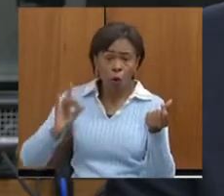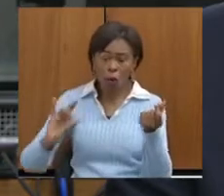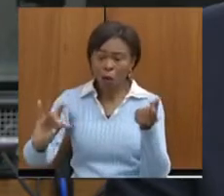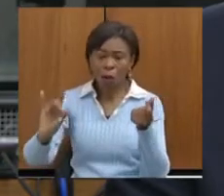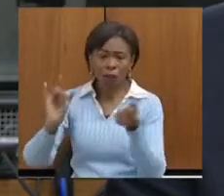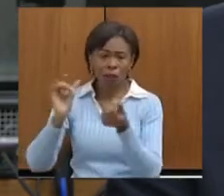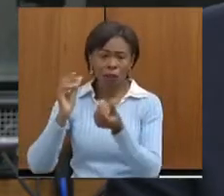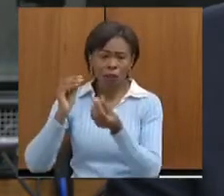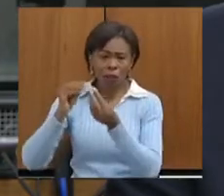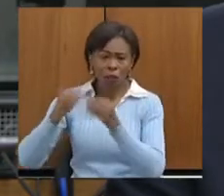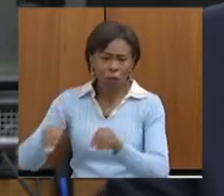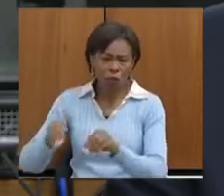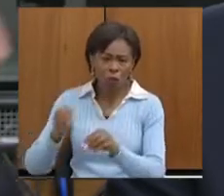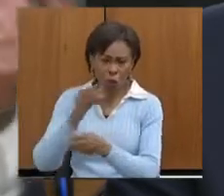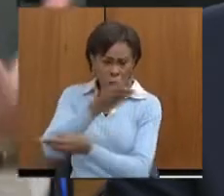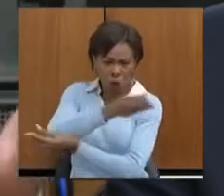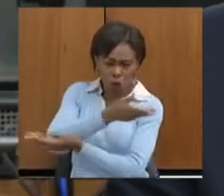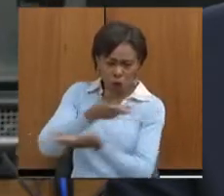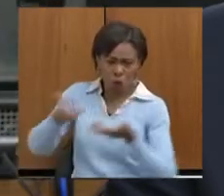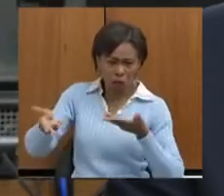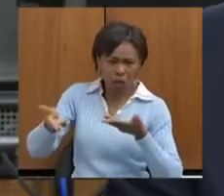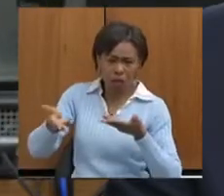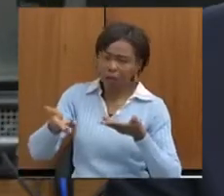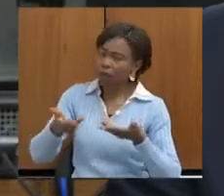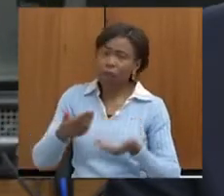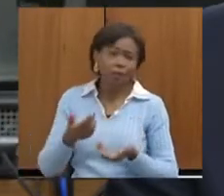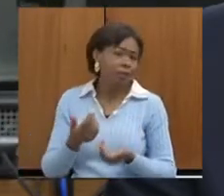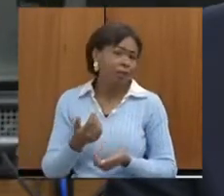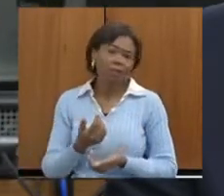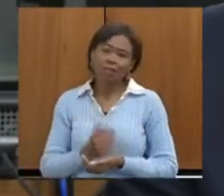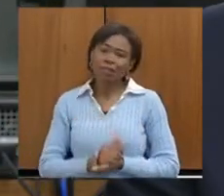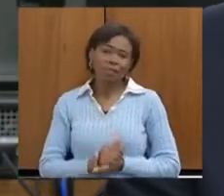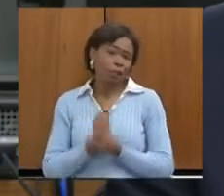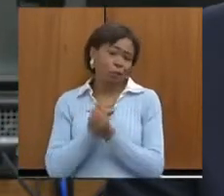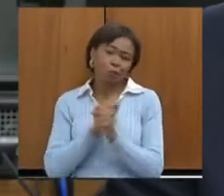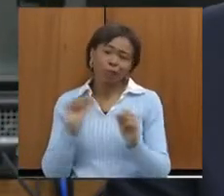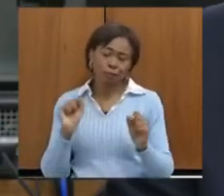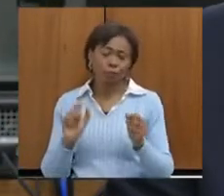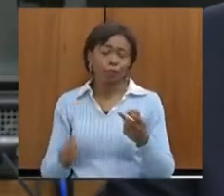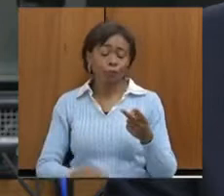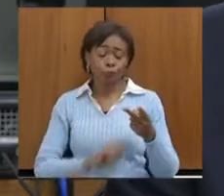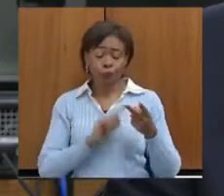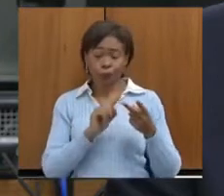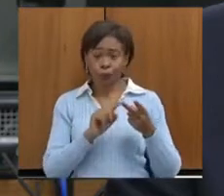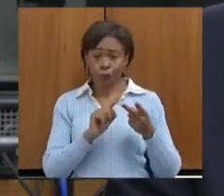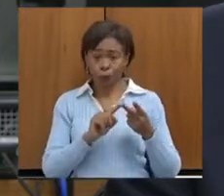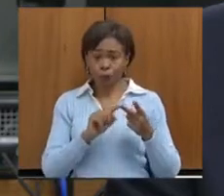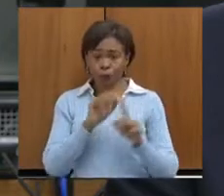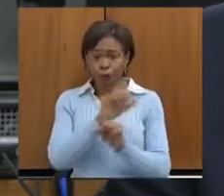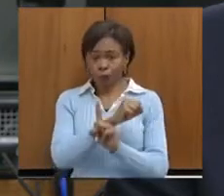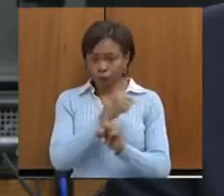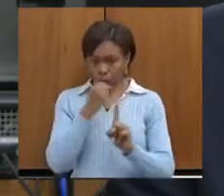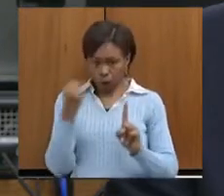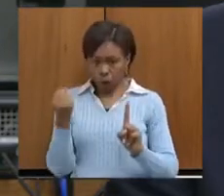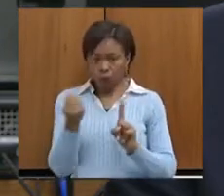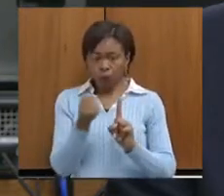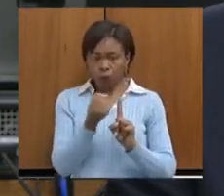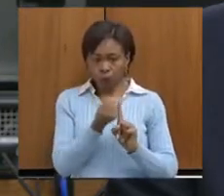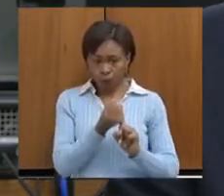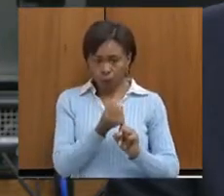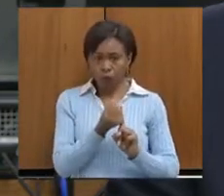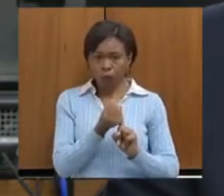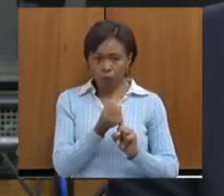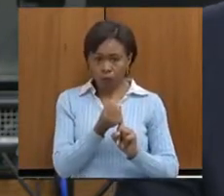dificilmente ele é monetizado já no Pilar social e se ele tem como base na